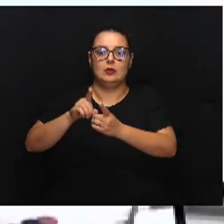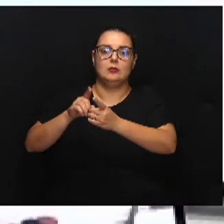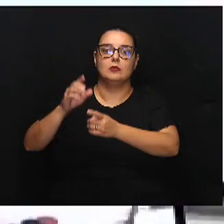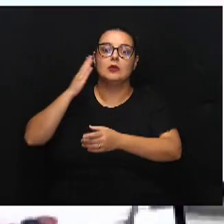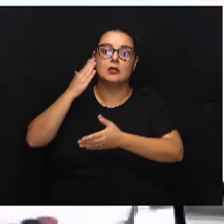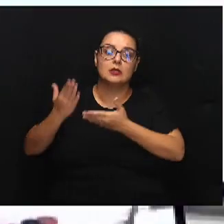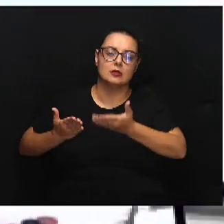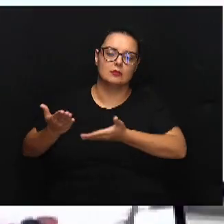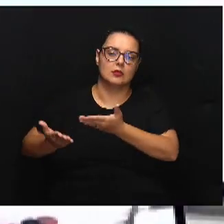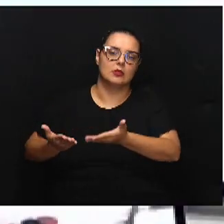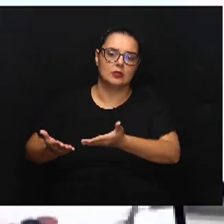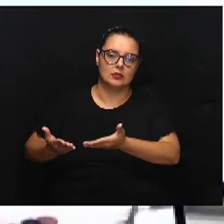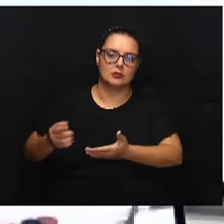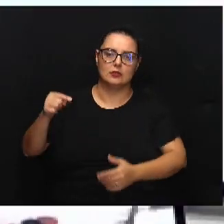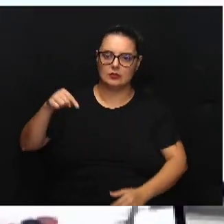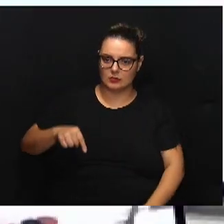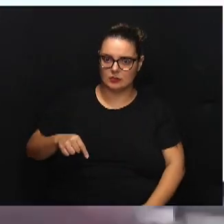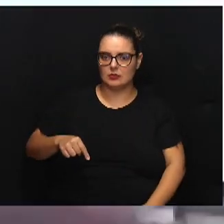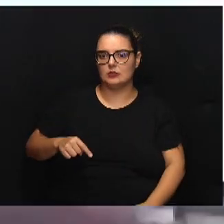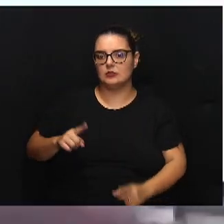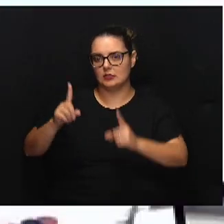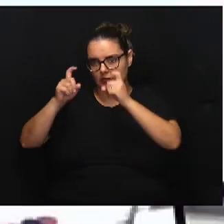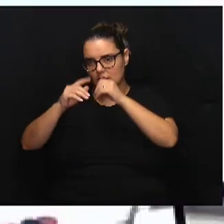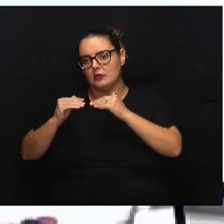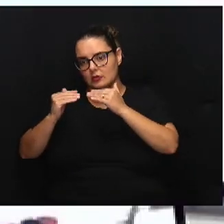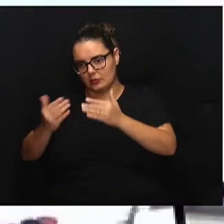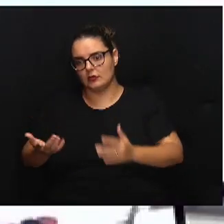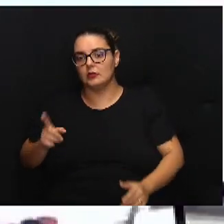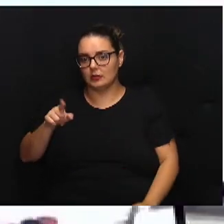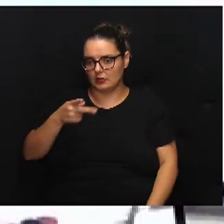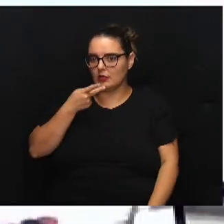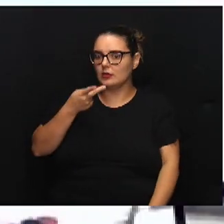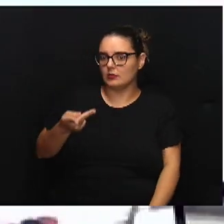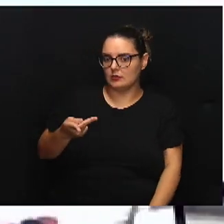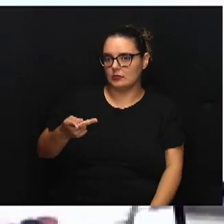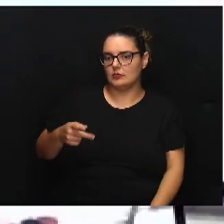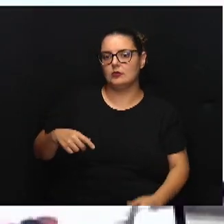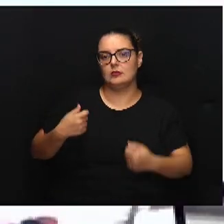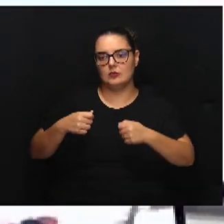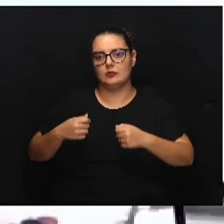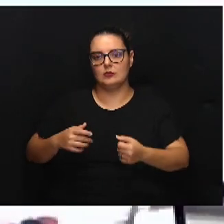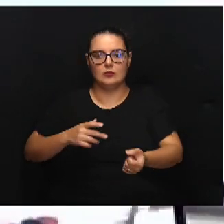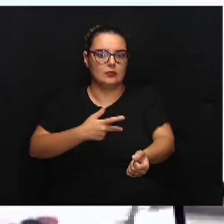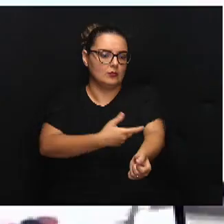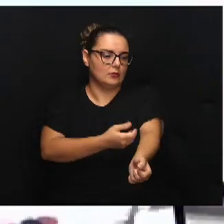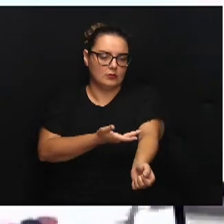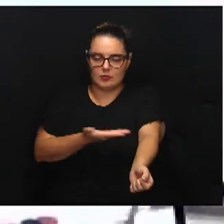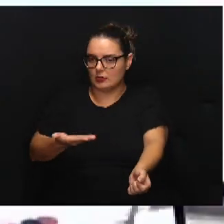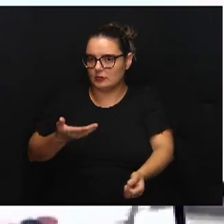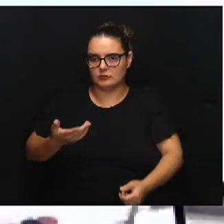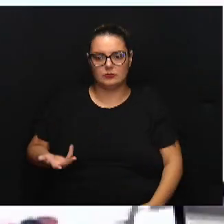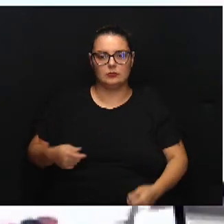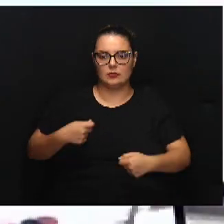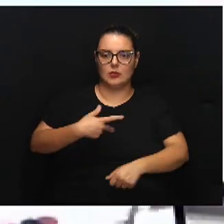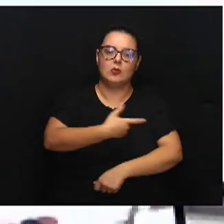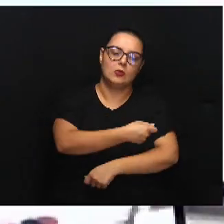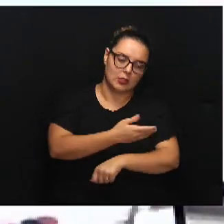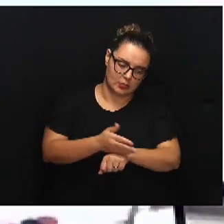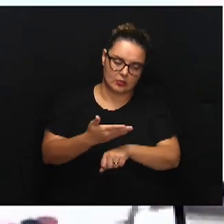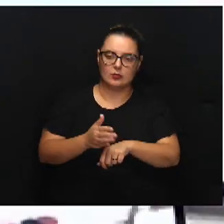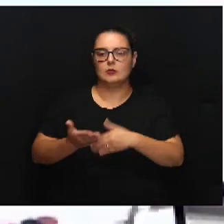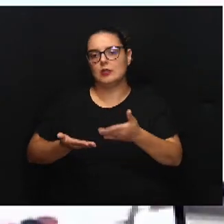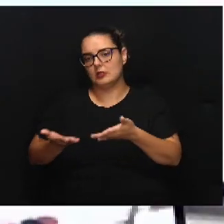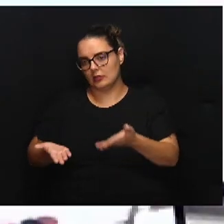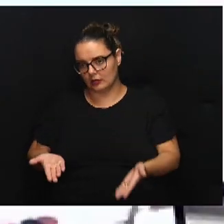lidar com um caso desse nível de complexidade. E aí é o que você falou, eu preciso de banco de sangue do lado, eu preciso de anestesista treinado para lidar com